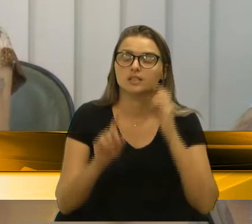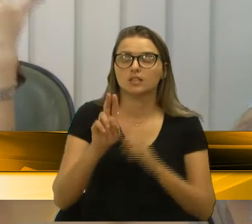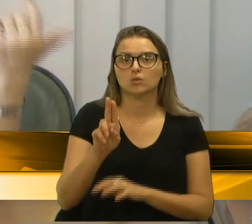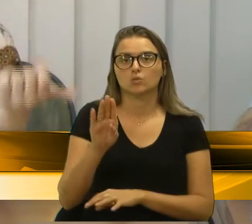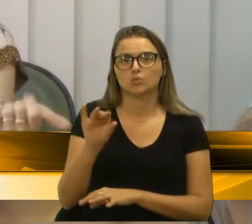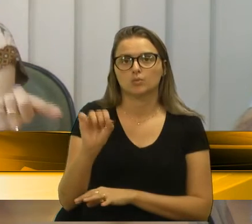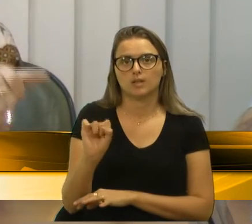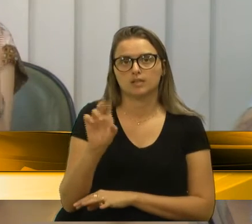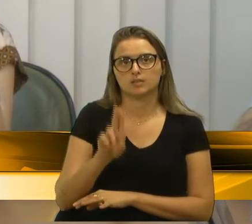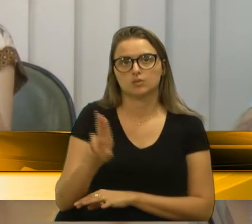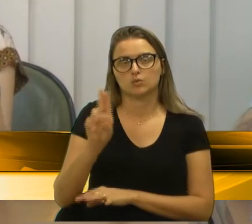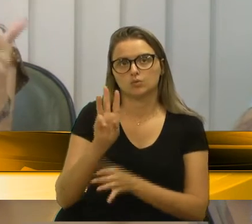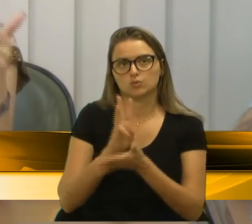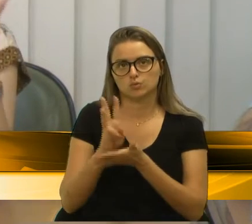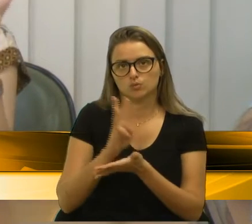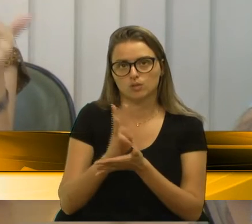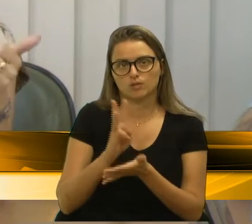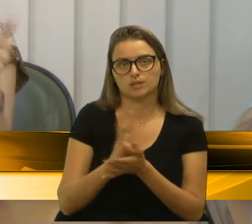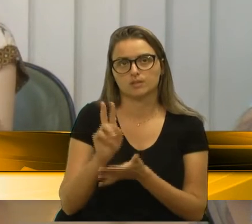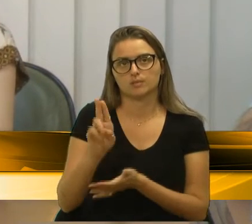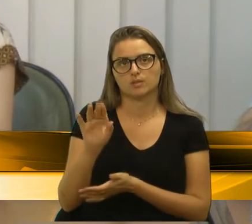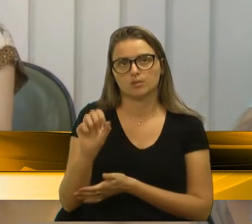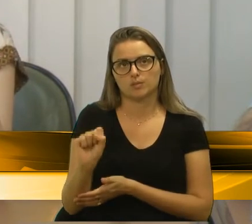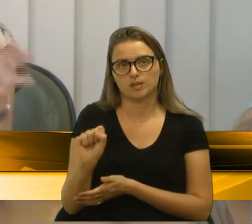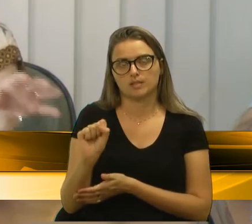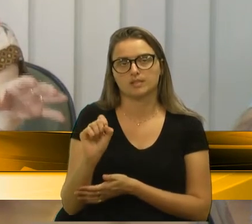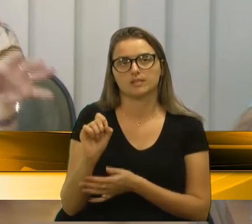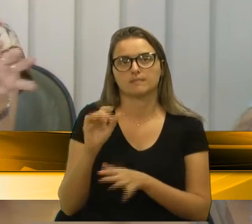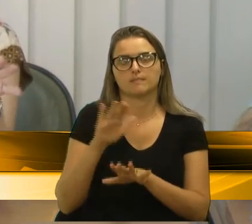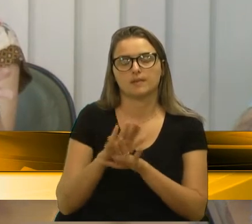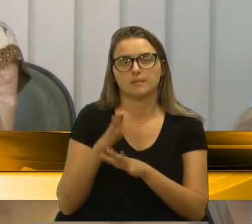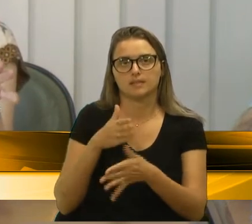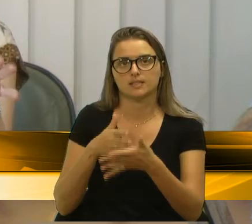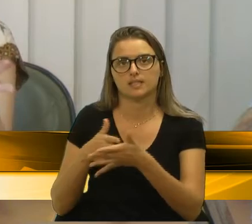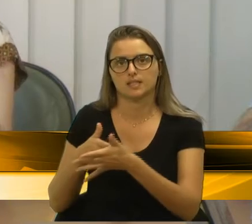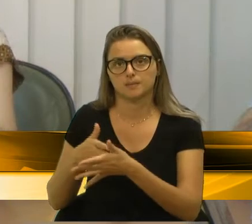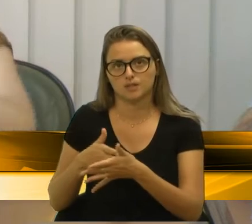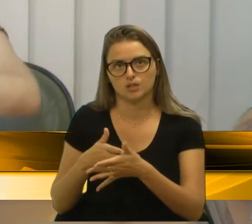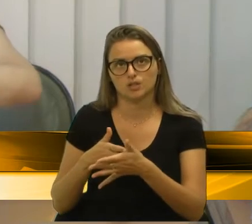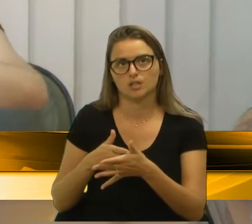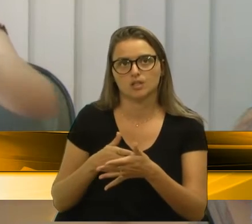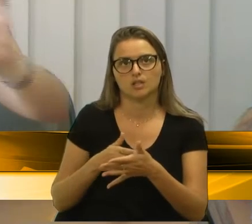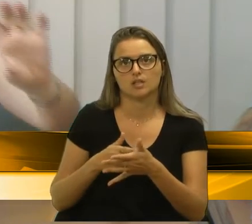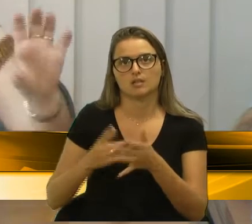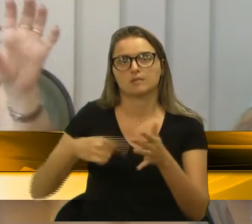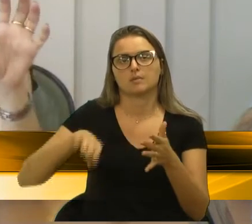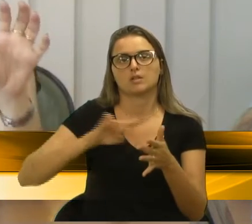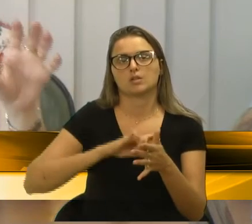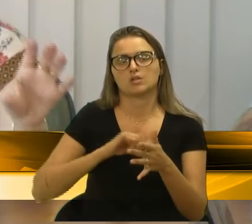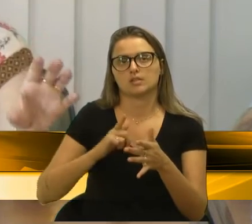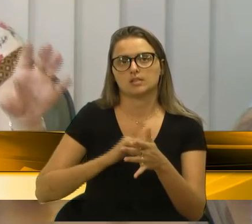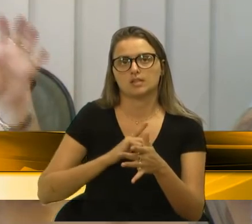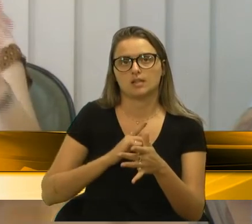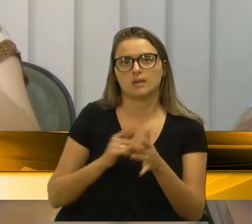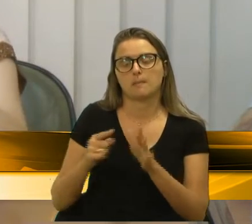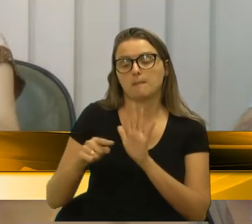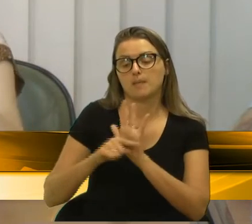o uso do WhatsApp nas UBSs no SEIS fique mais restrito para a gente reduzir as